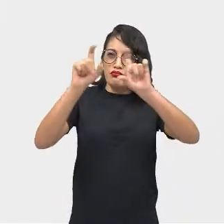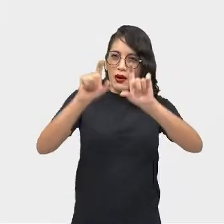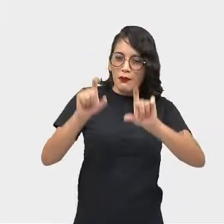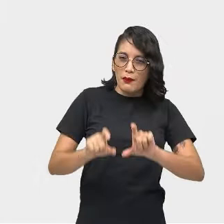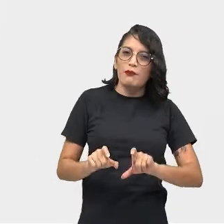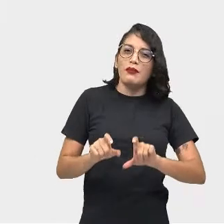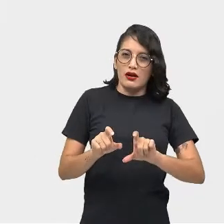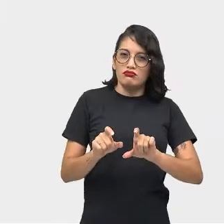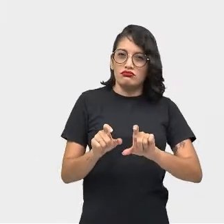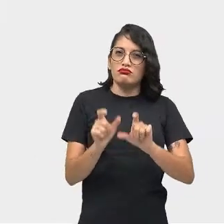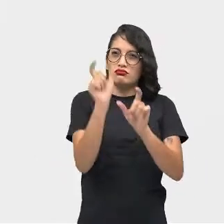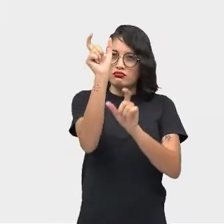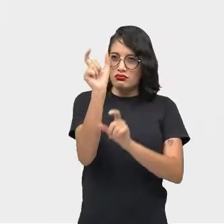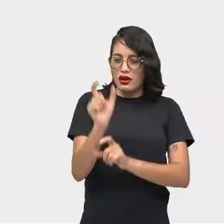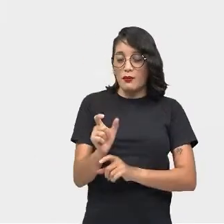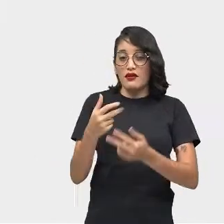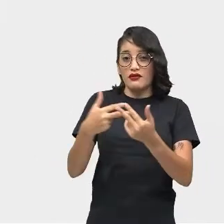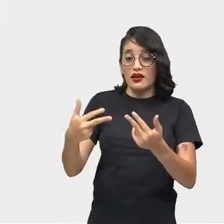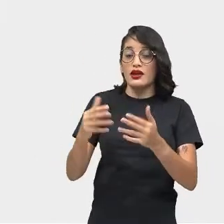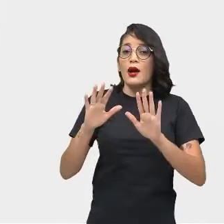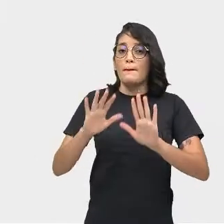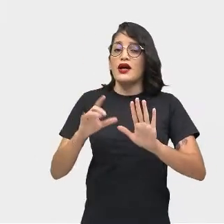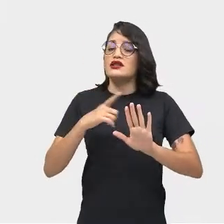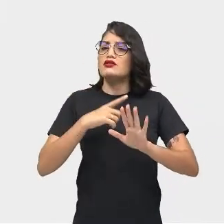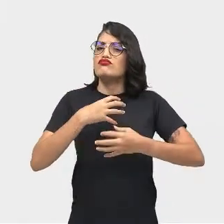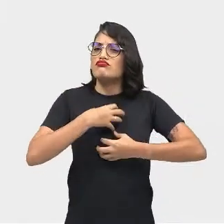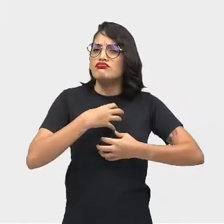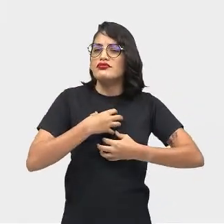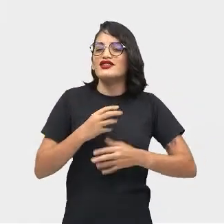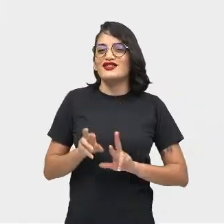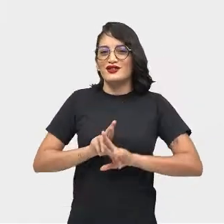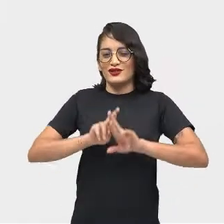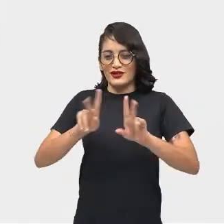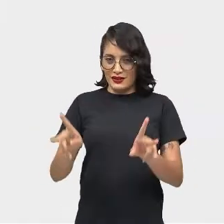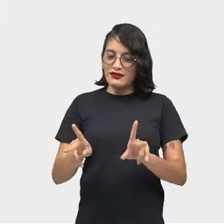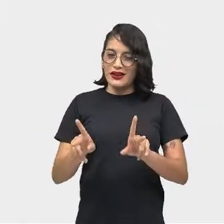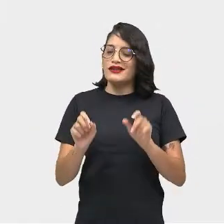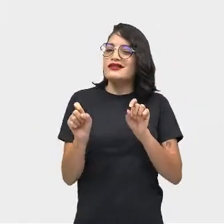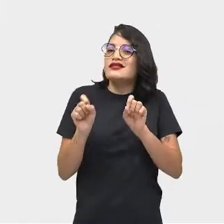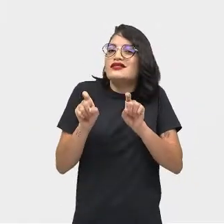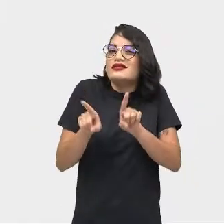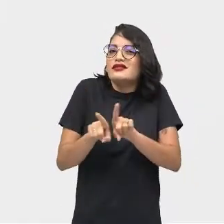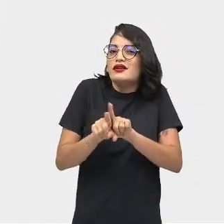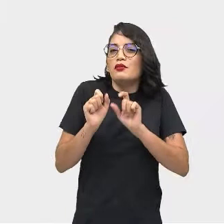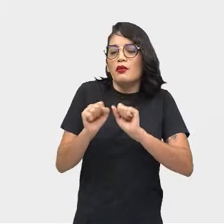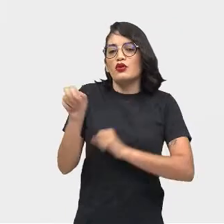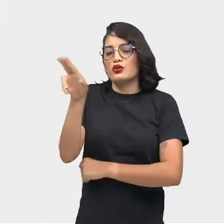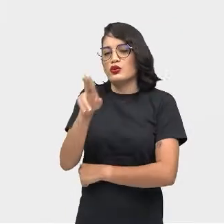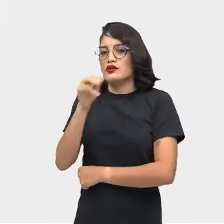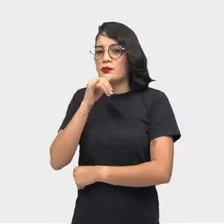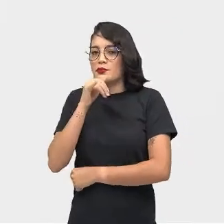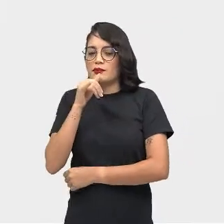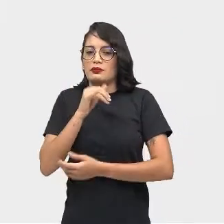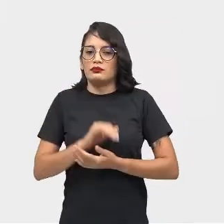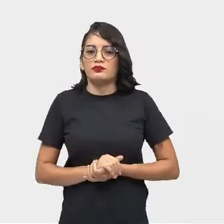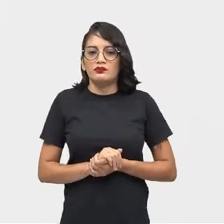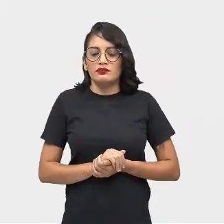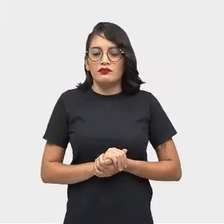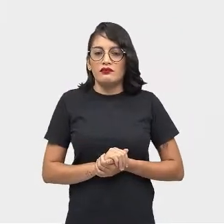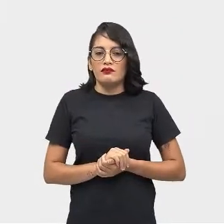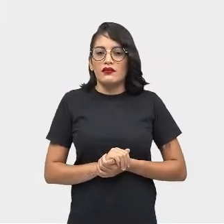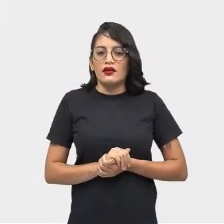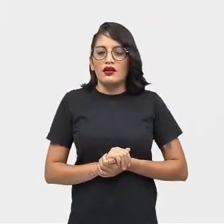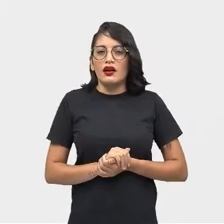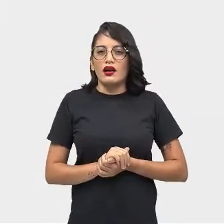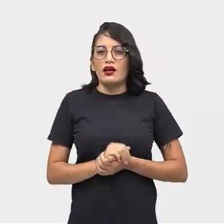E claro que ao apresentar um efeito de sentido diferente, eu posso fazer uso de métrica, eu